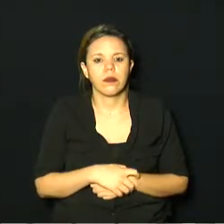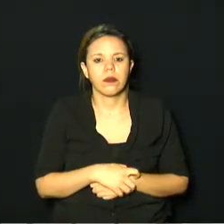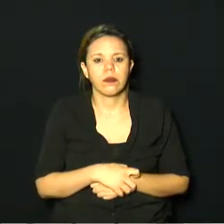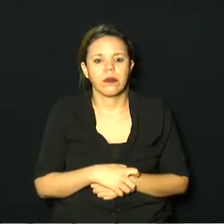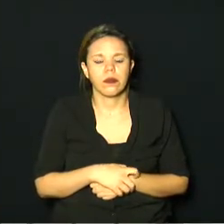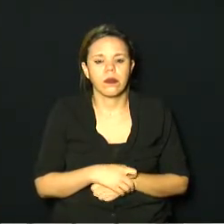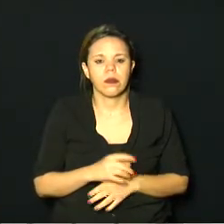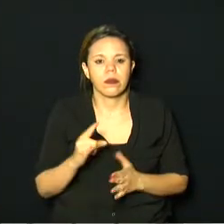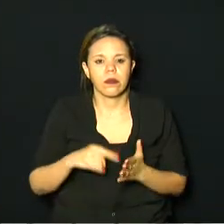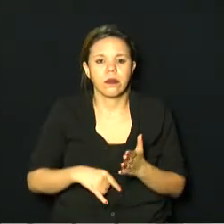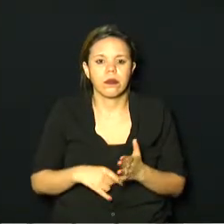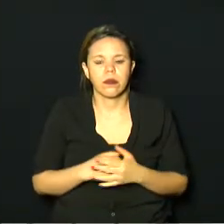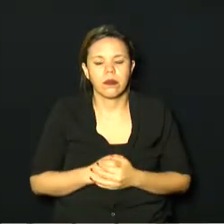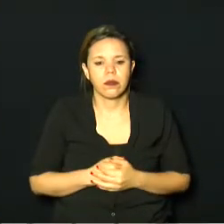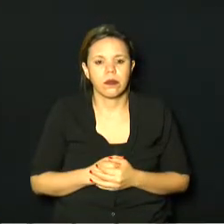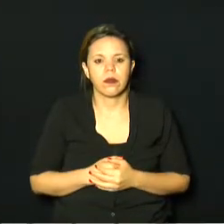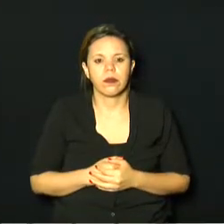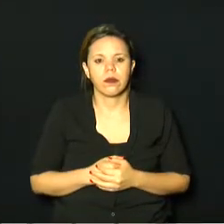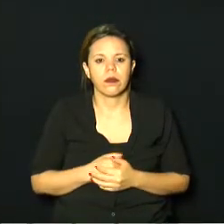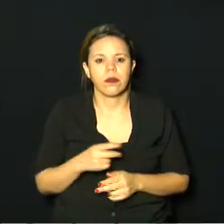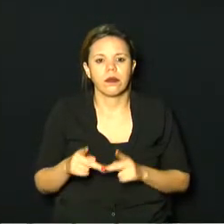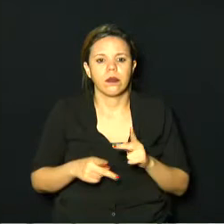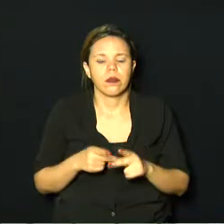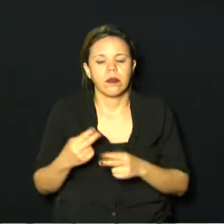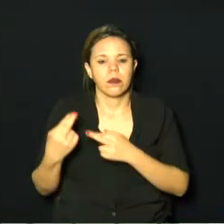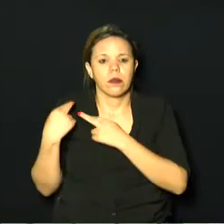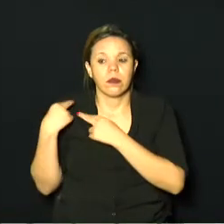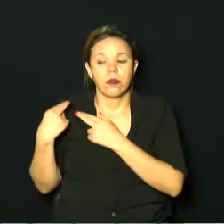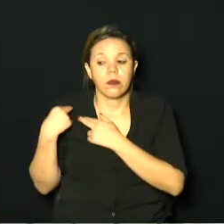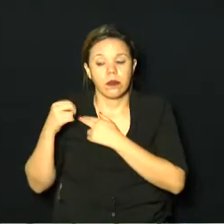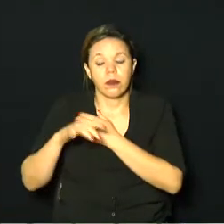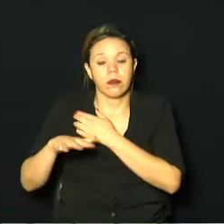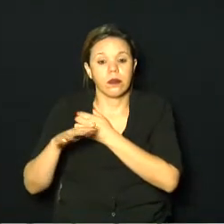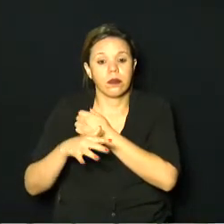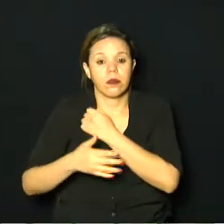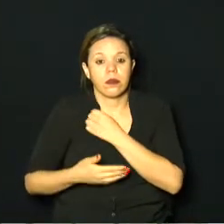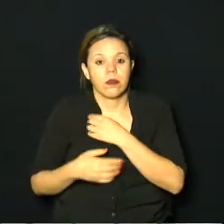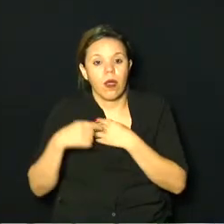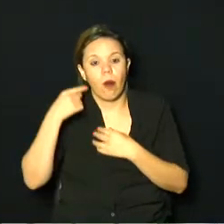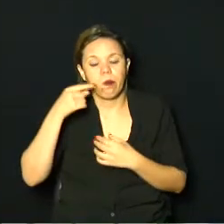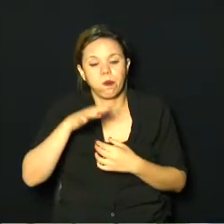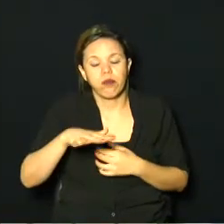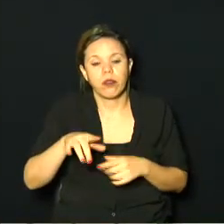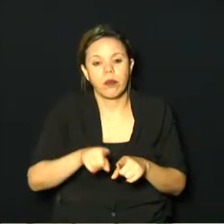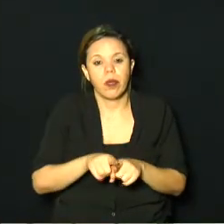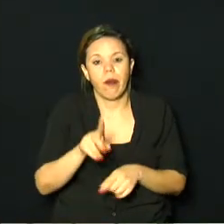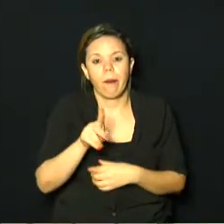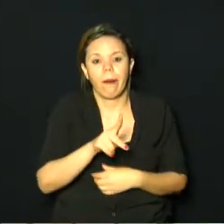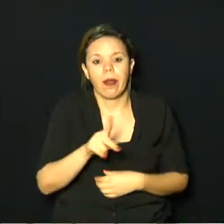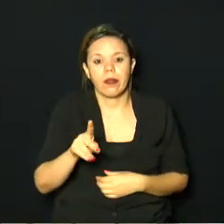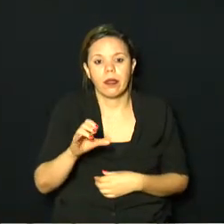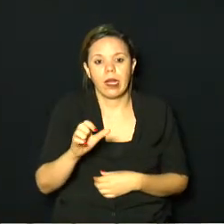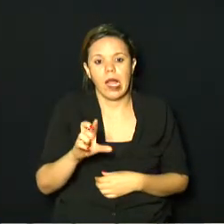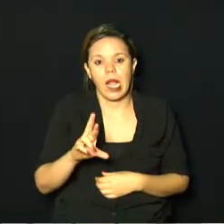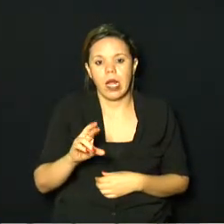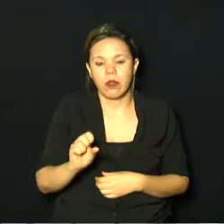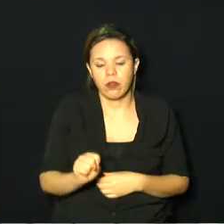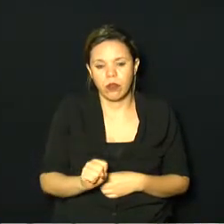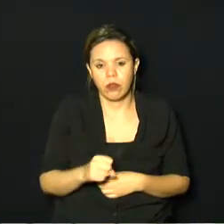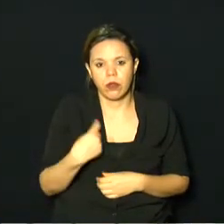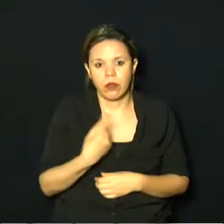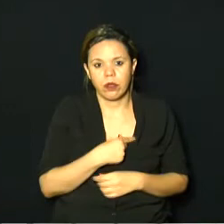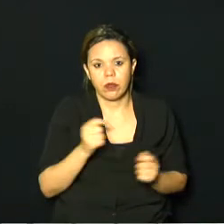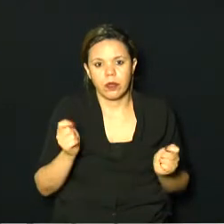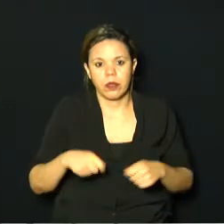esses documentos para essas autoridades, né? E para o Padre Carlos, eu queria, Padre Carlos, que nós